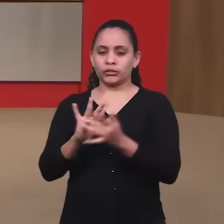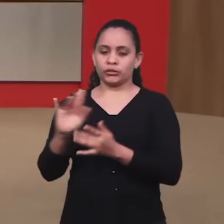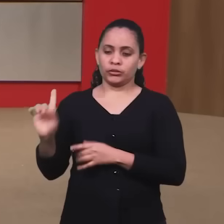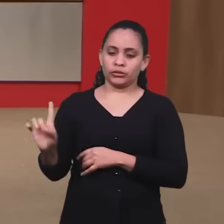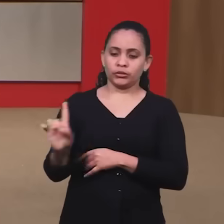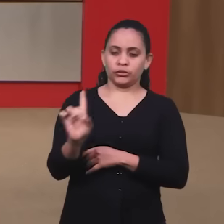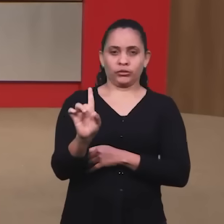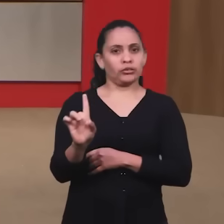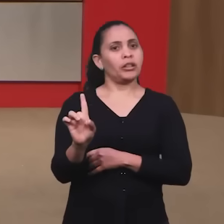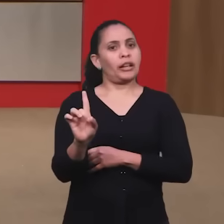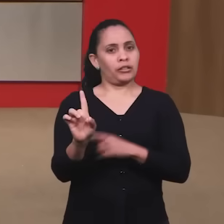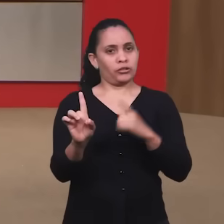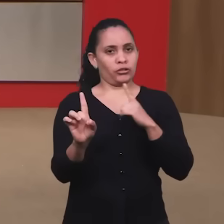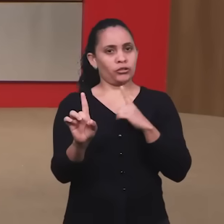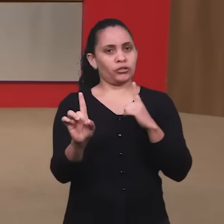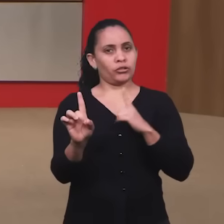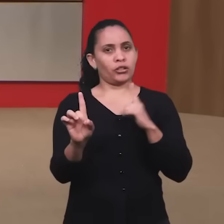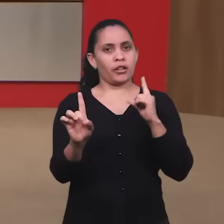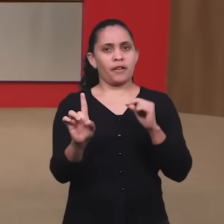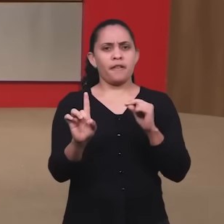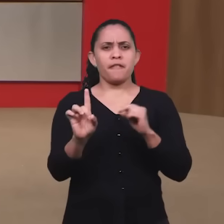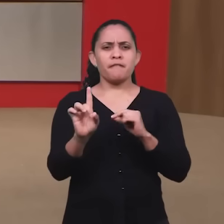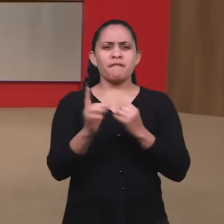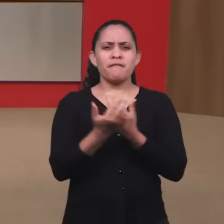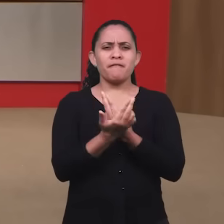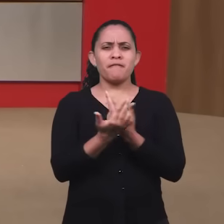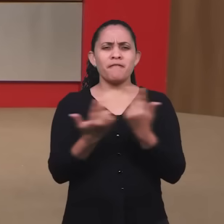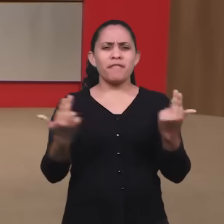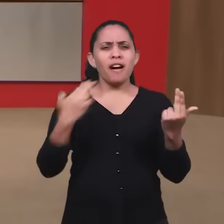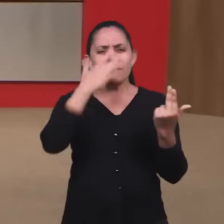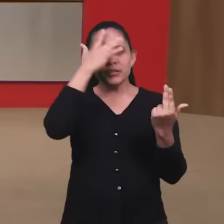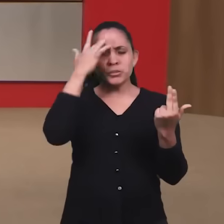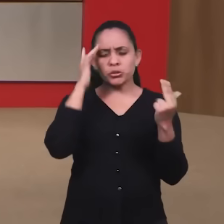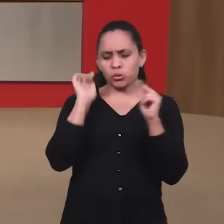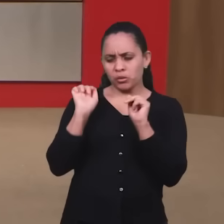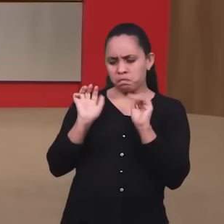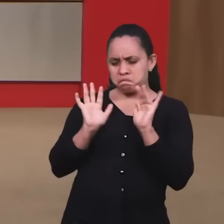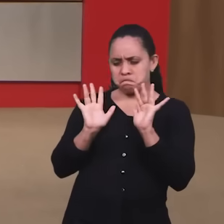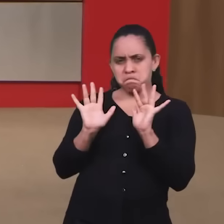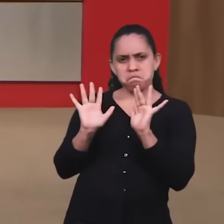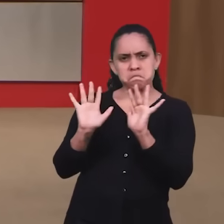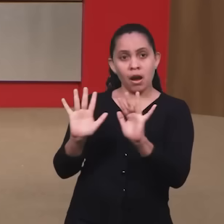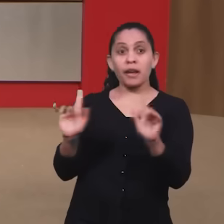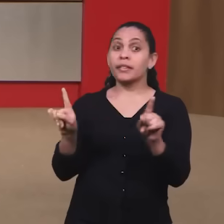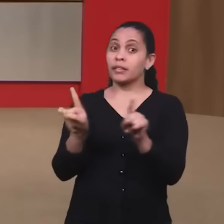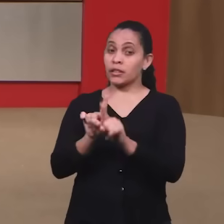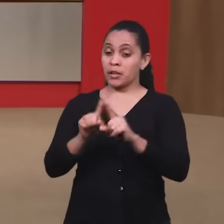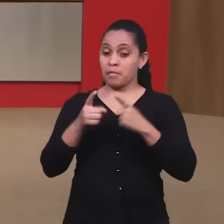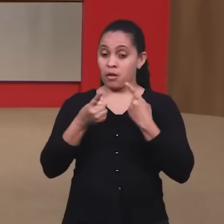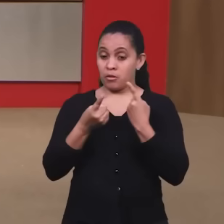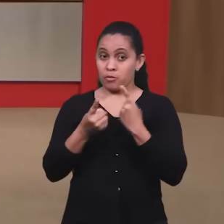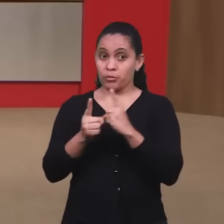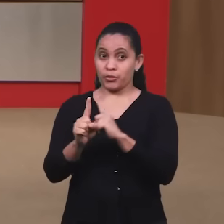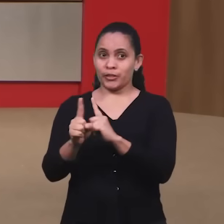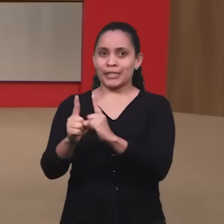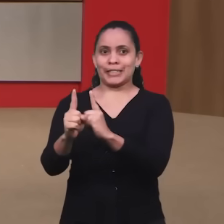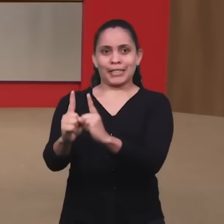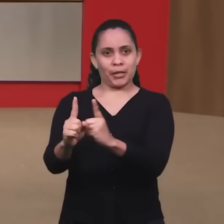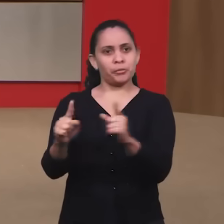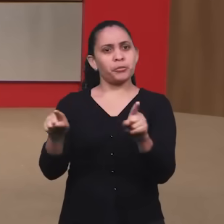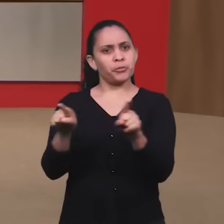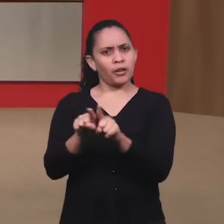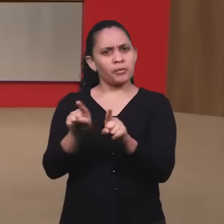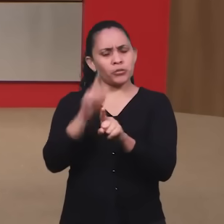estava sozinho, ele estava acompanhado por muitas pessoas, os seus discípulos e